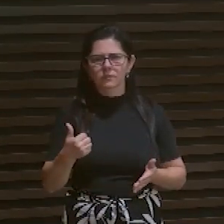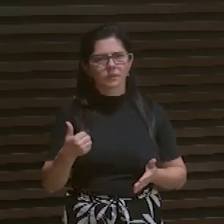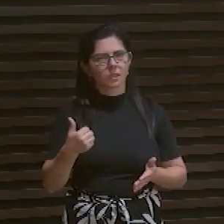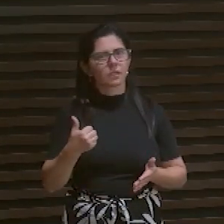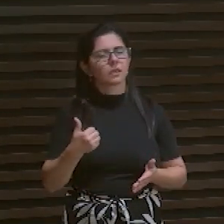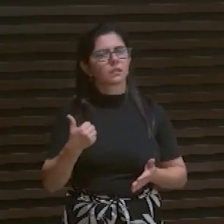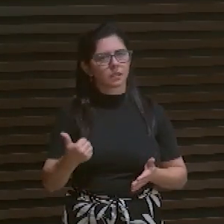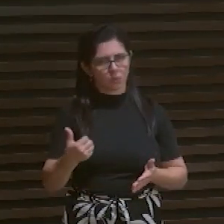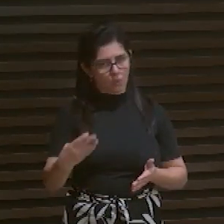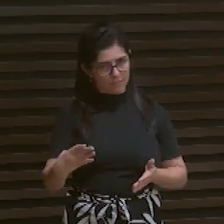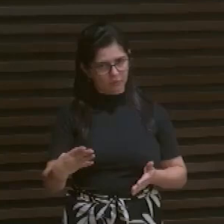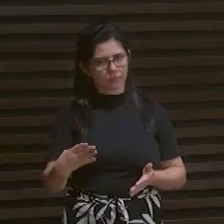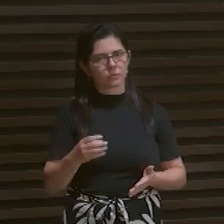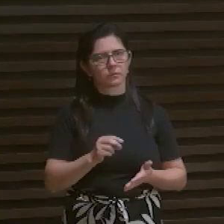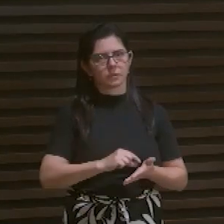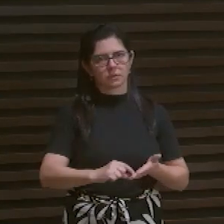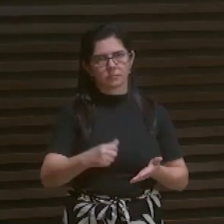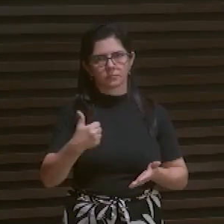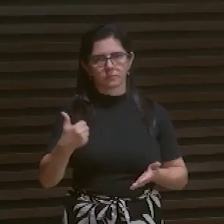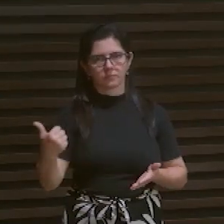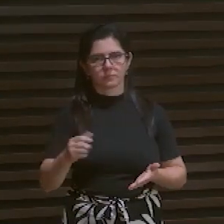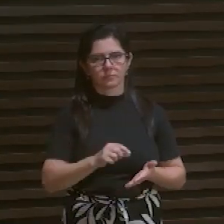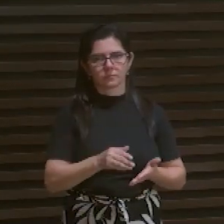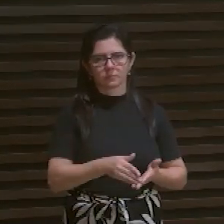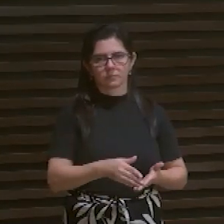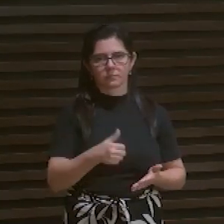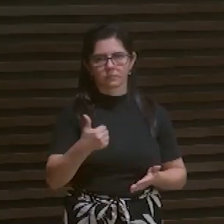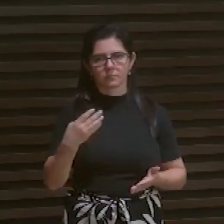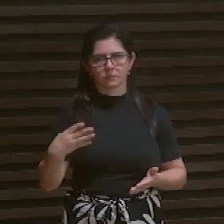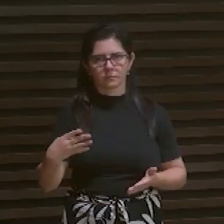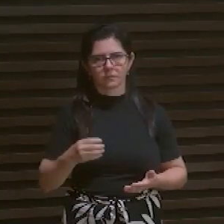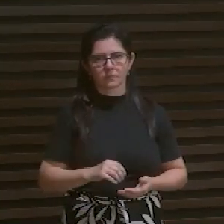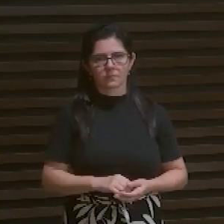Efésios, capítulo 4, de 11 a 14.